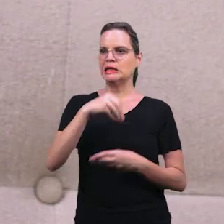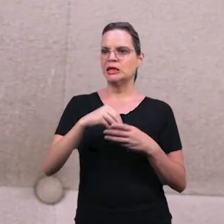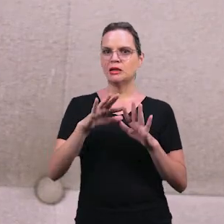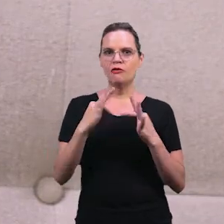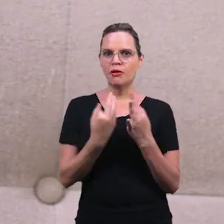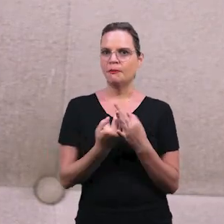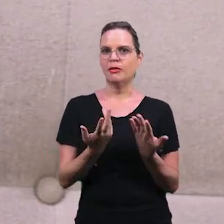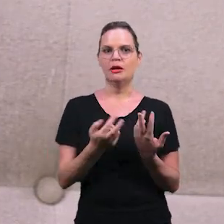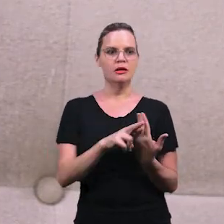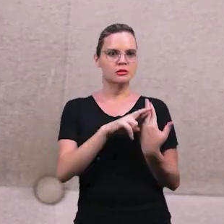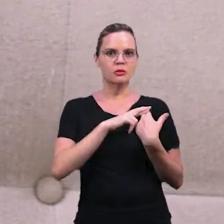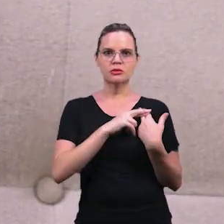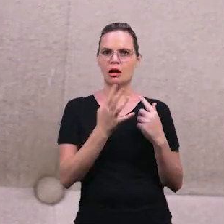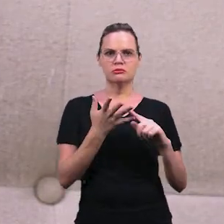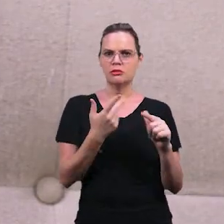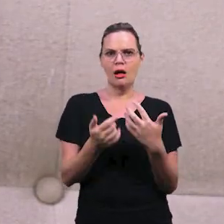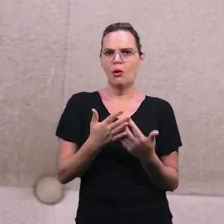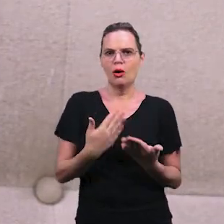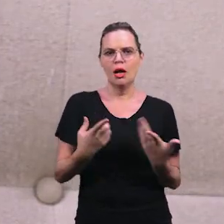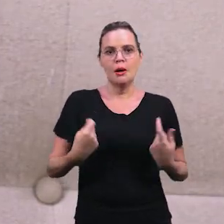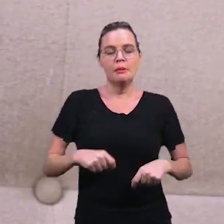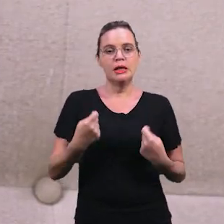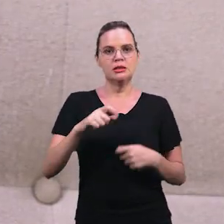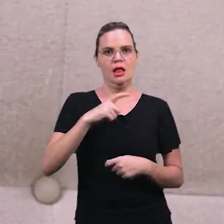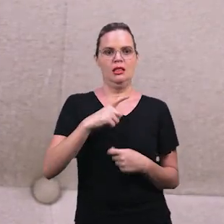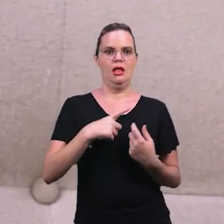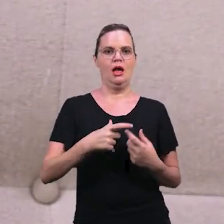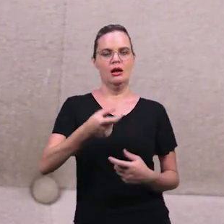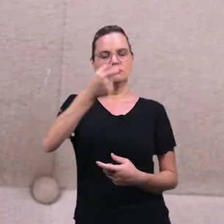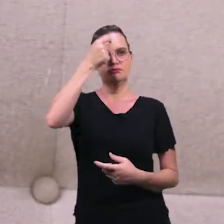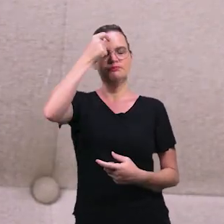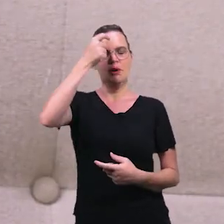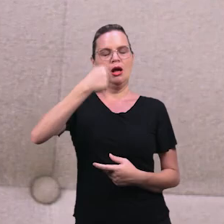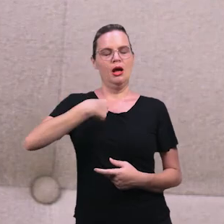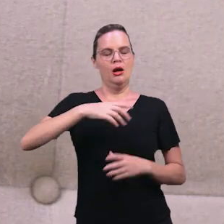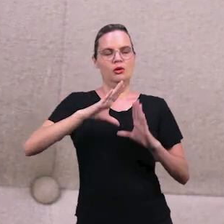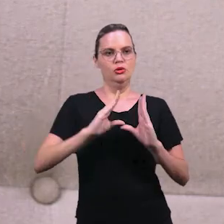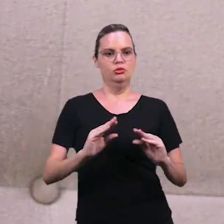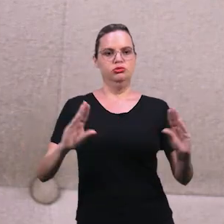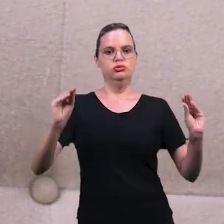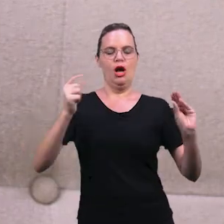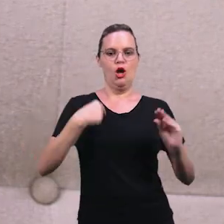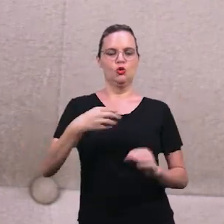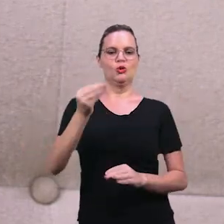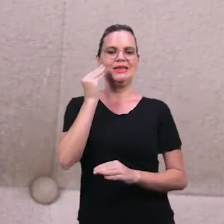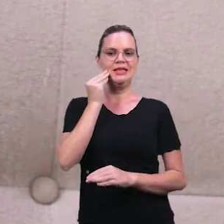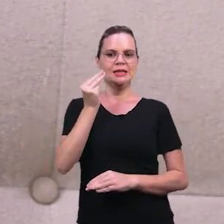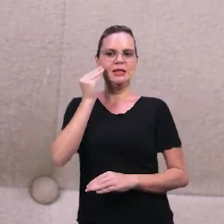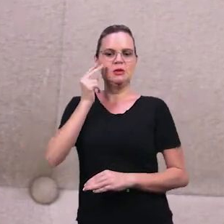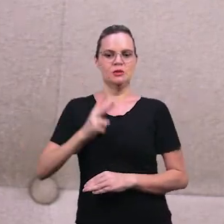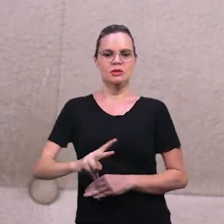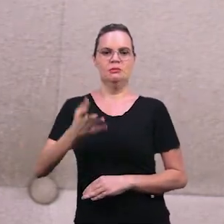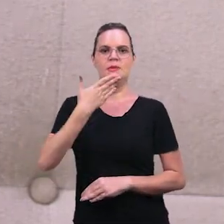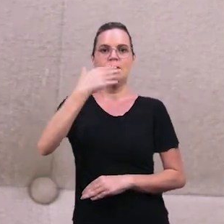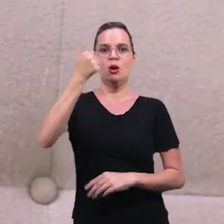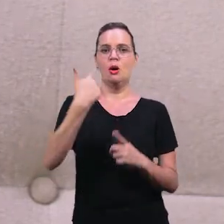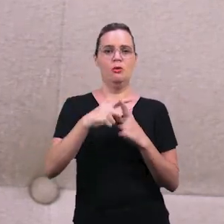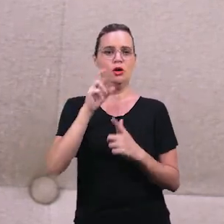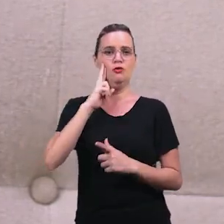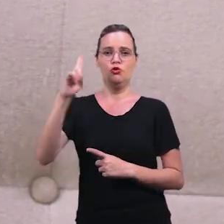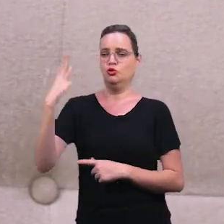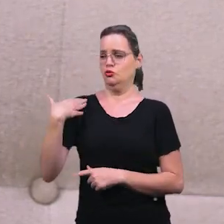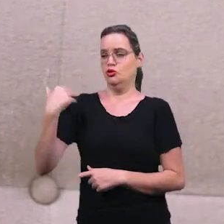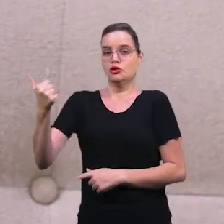e o responsável, né, tem, isso é um alívio, né? Sim. Você saber que você está cumprindo o papel que o Senhor te